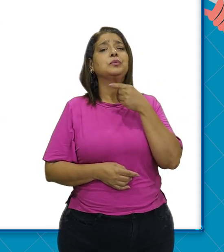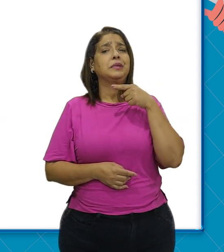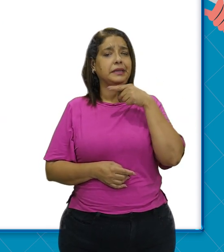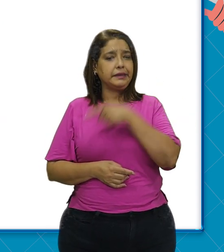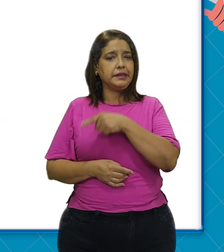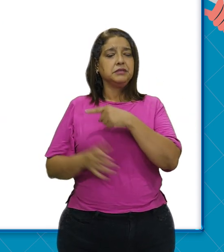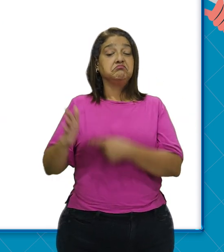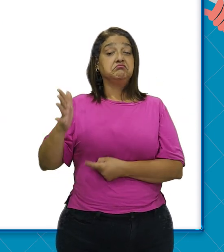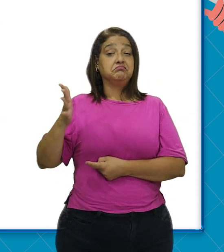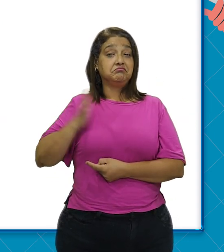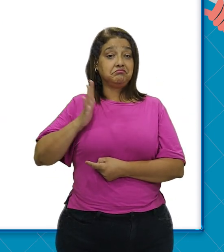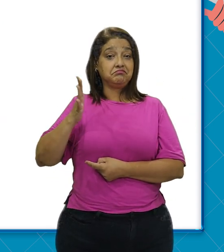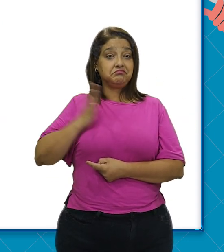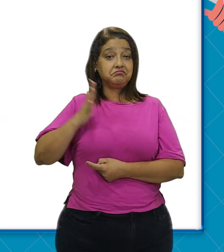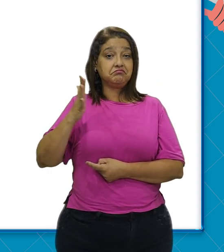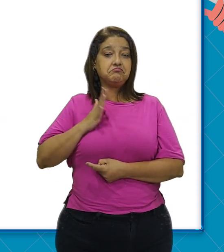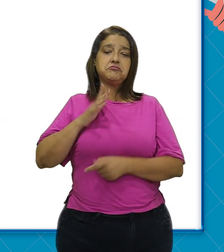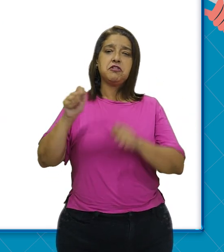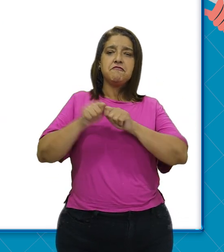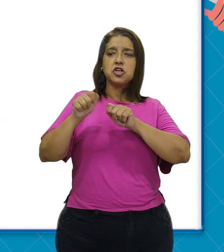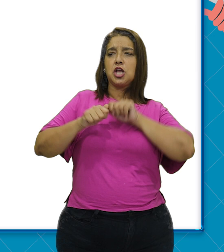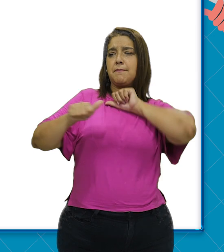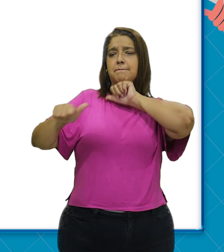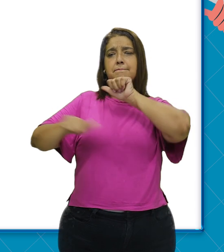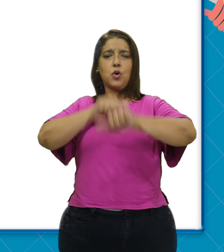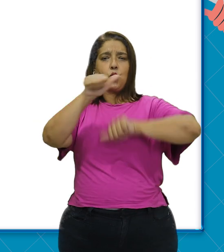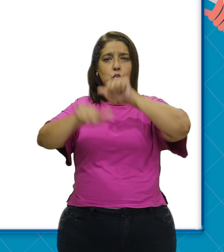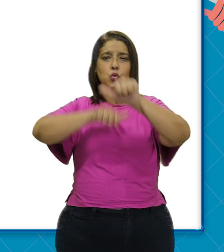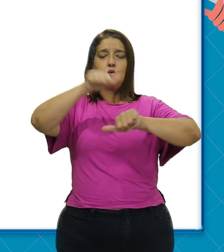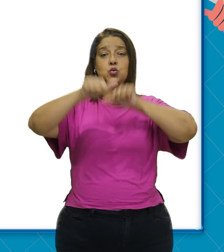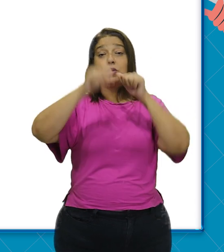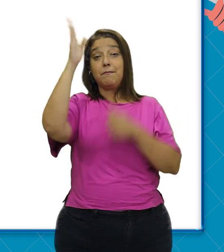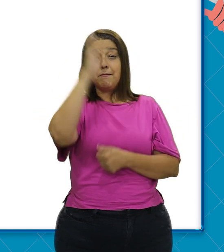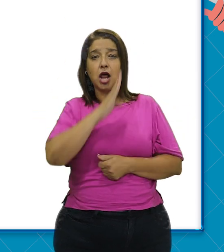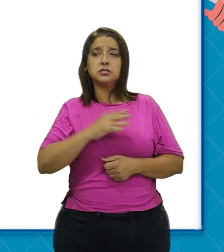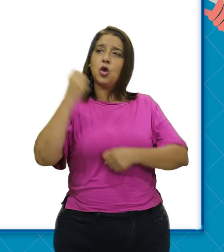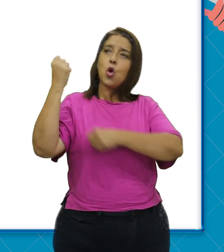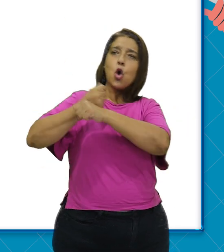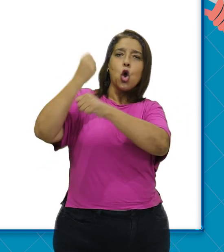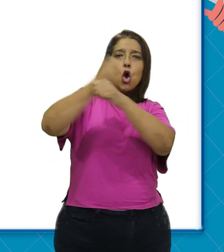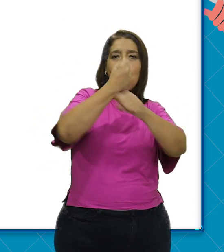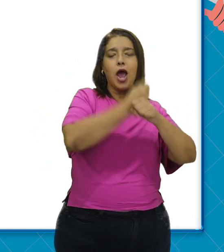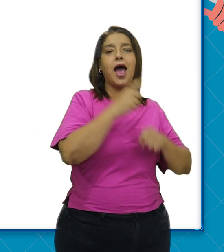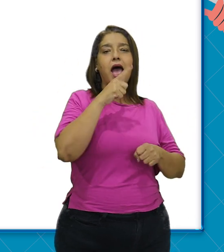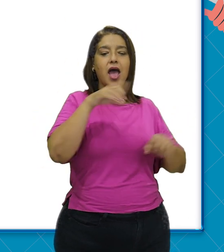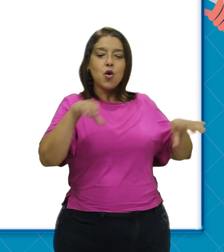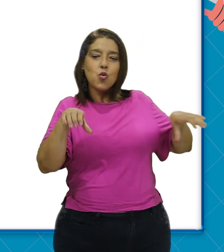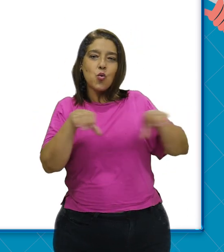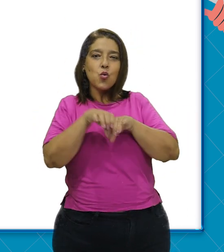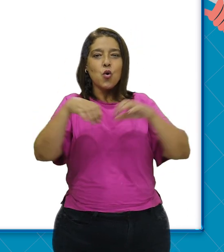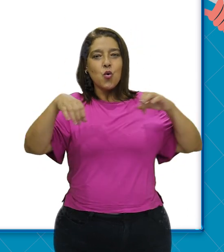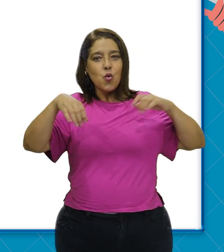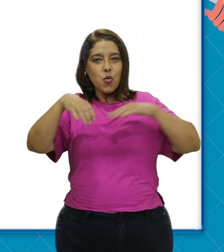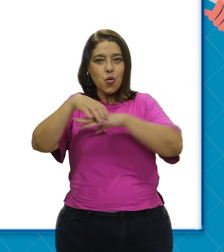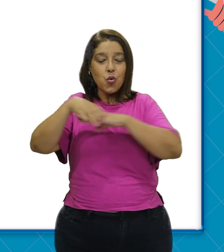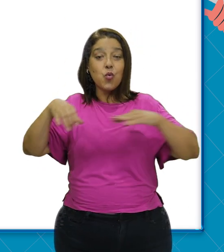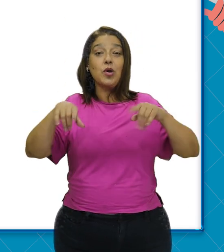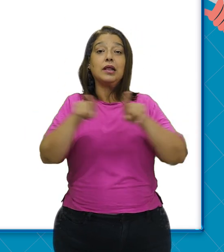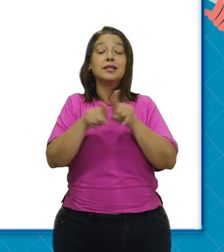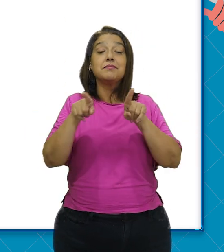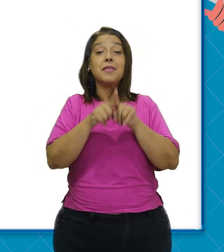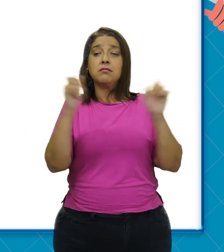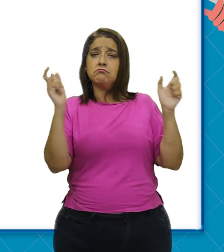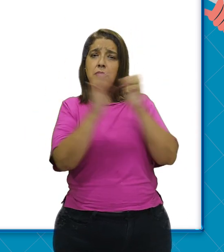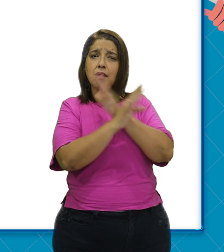e tomou várias medidas para modernizar o país, como a promoção de obras de saneamento, a reurbanização do Rio de Janeiro,